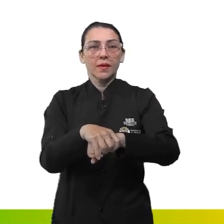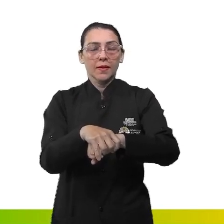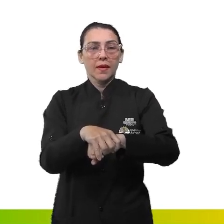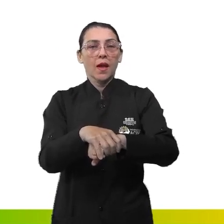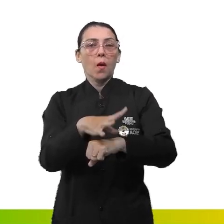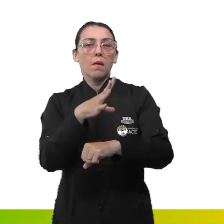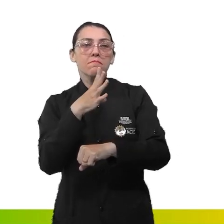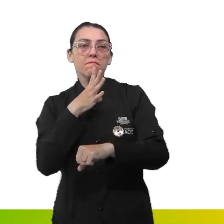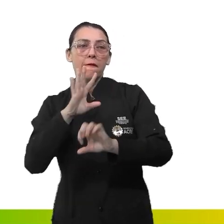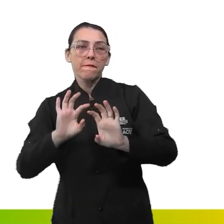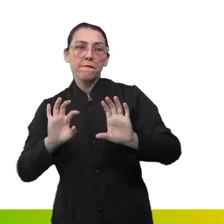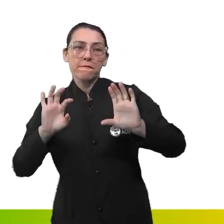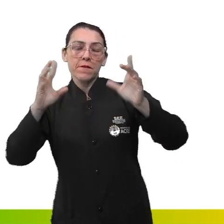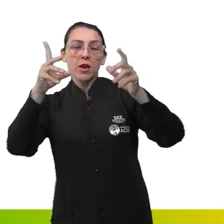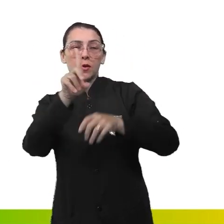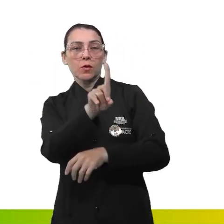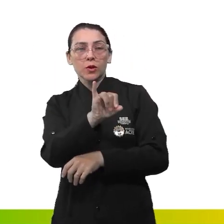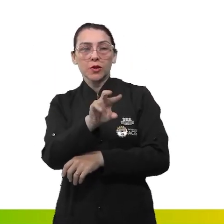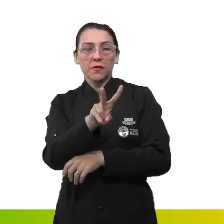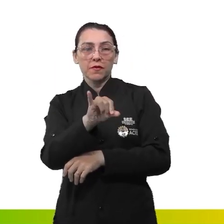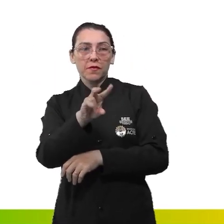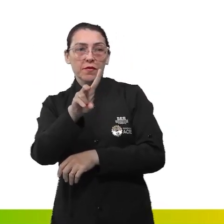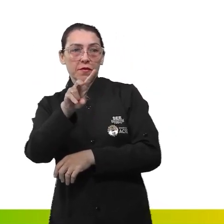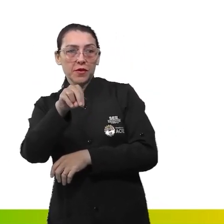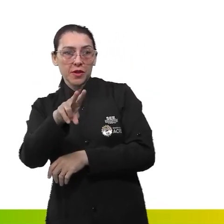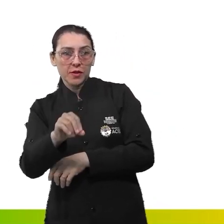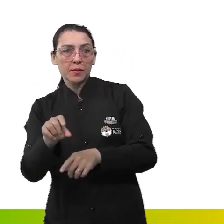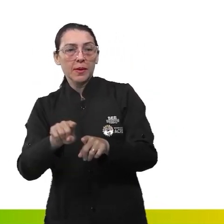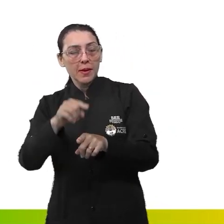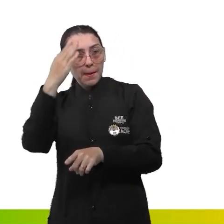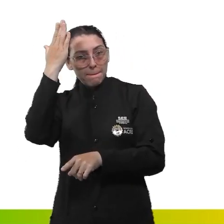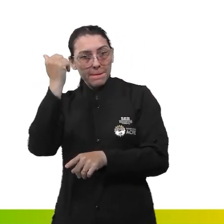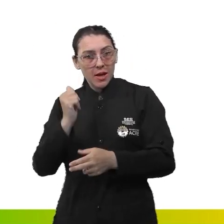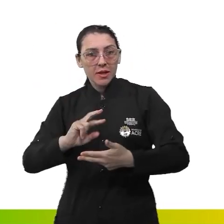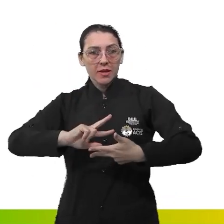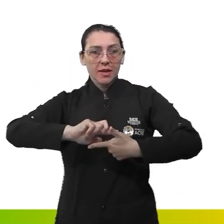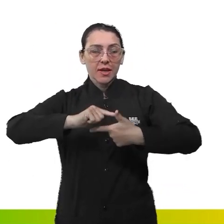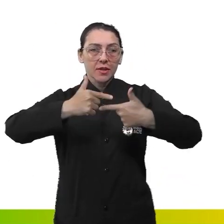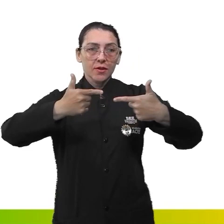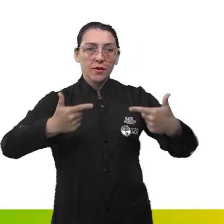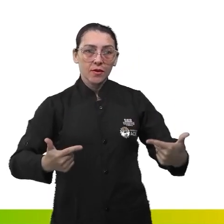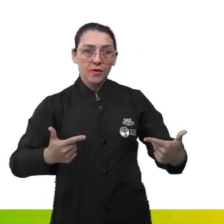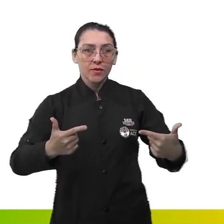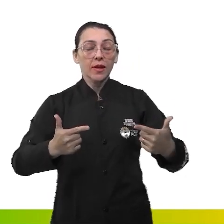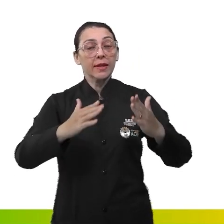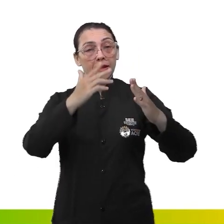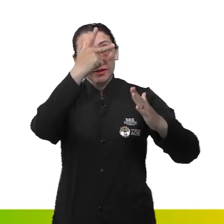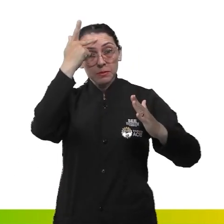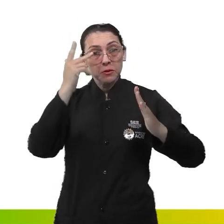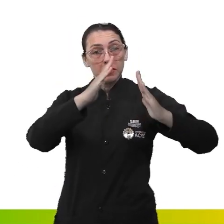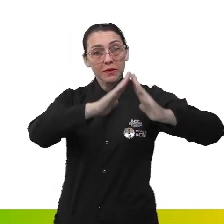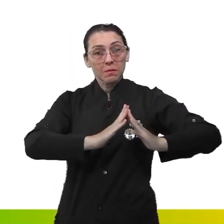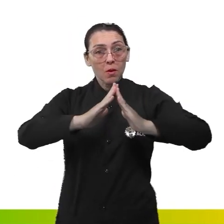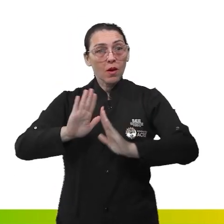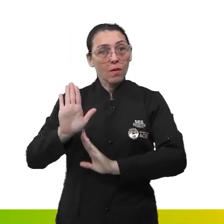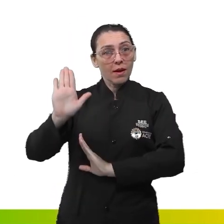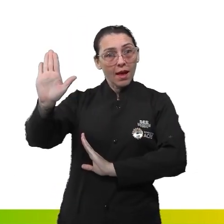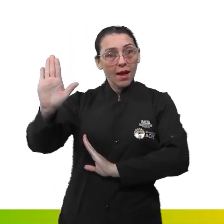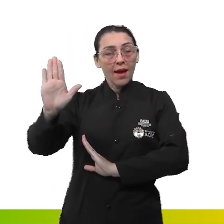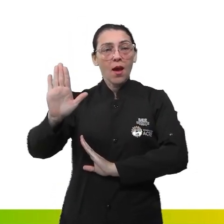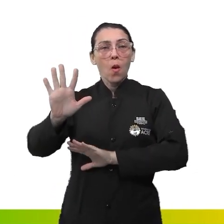é conhecida pela festa do Divino e pelos saberes tradicionais de seus moradores.